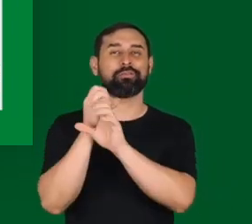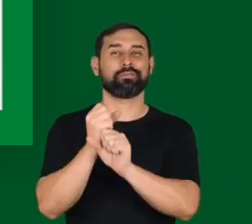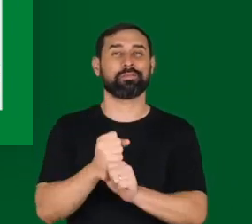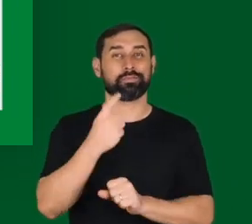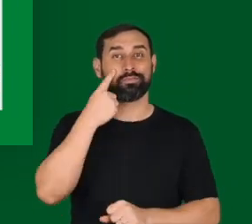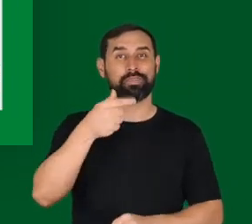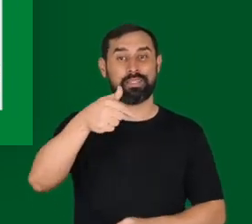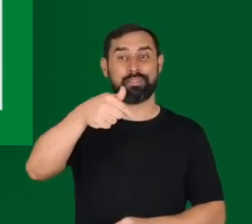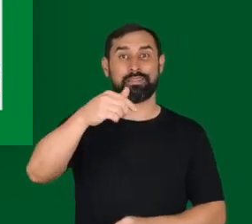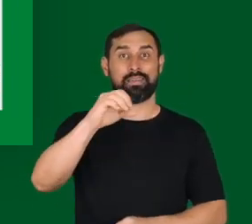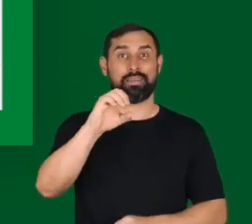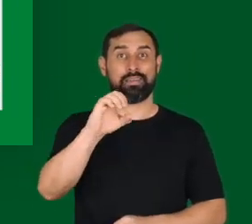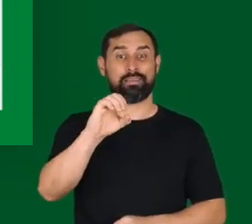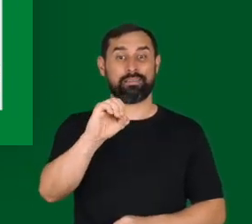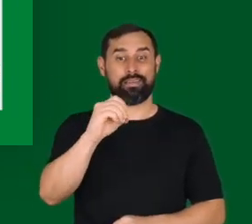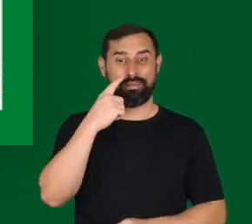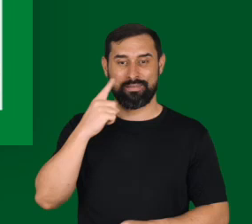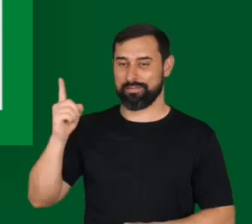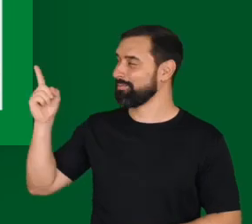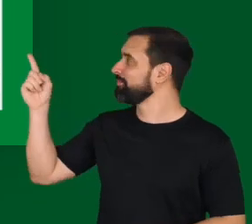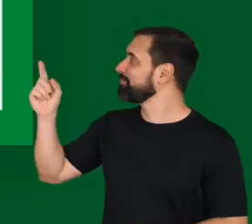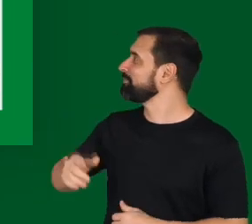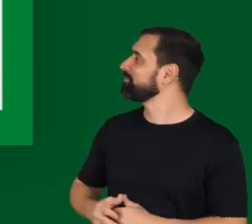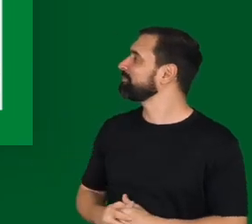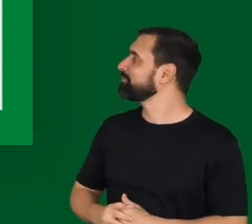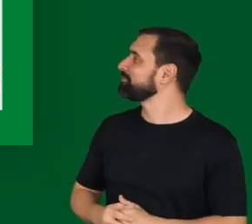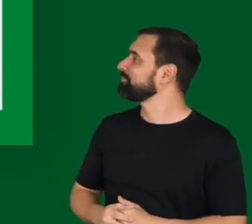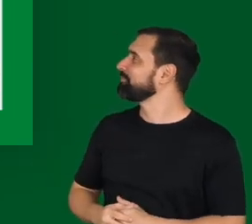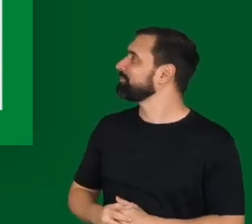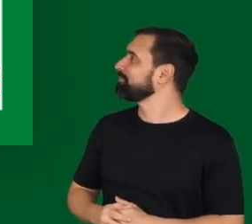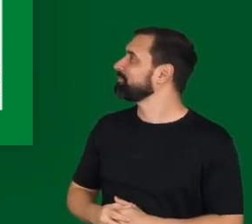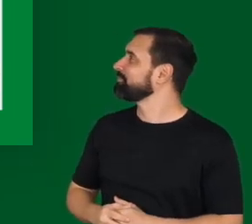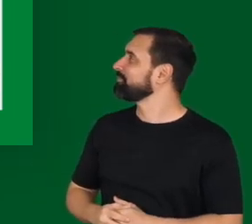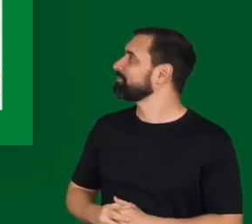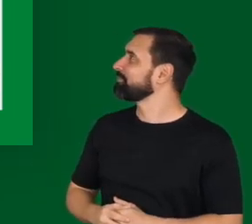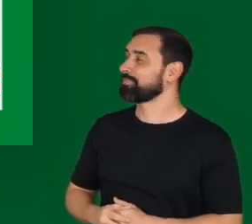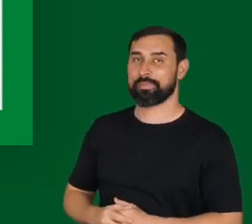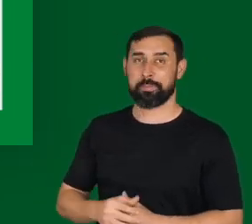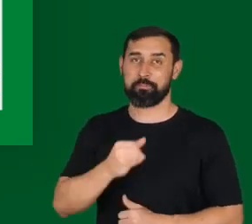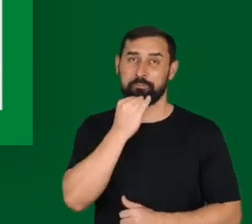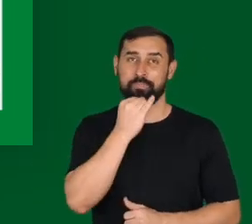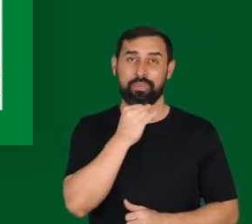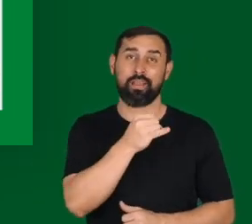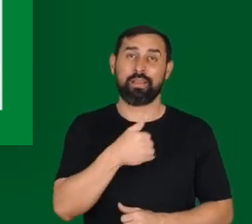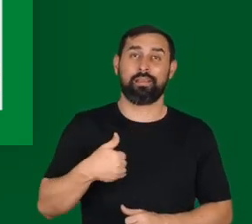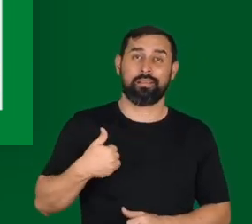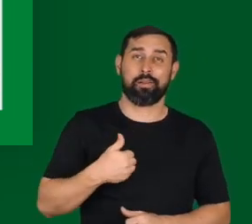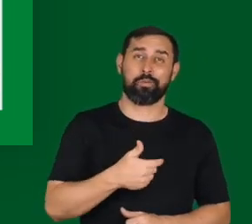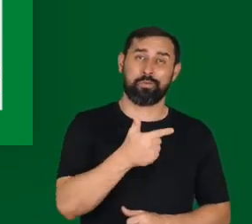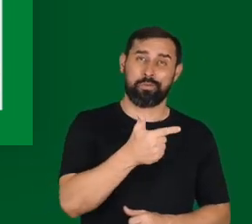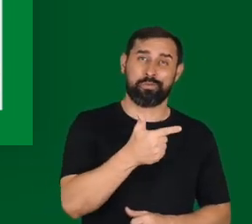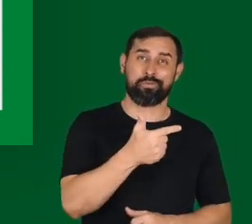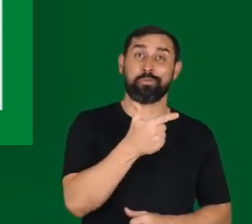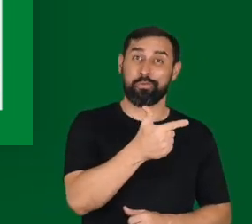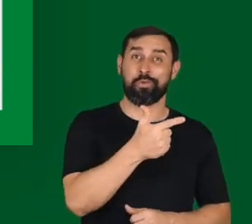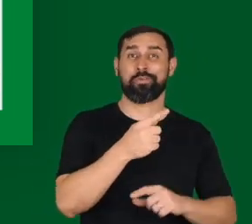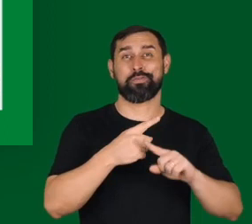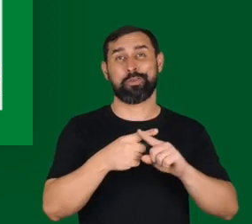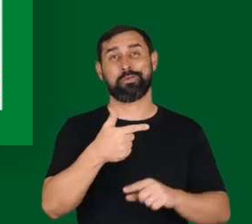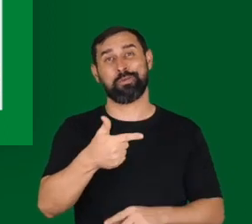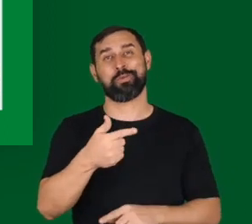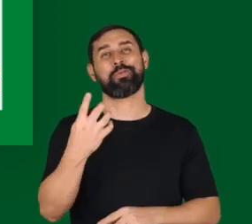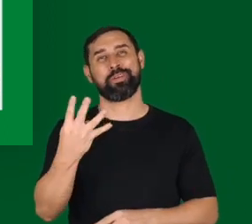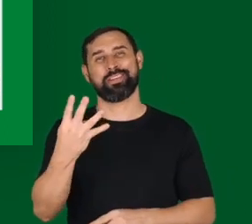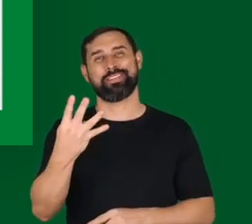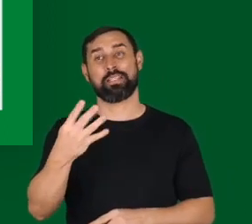Já a pressão sistólica, a gente geralmente faz esse cálculo aqui, ó, 70 mais vezes 2 vezes a idade em anos. Então, se eu tenho uma